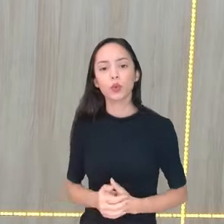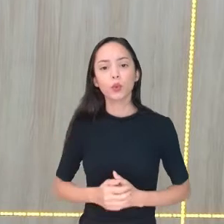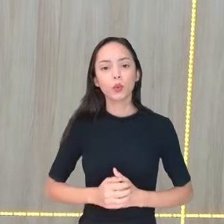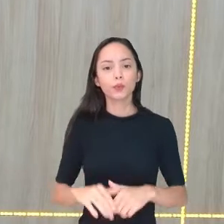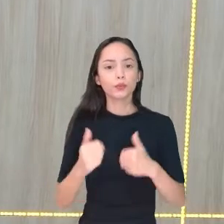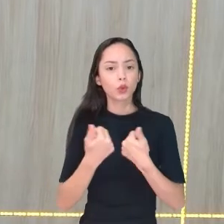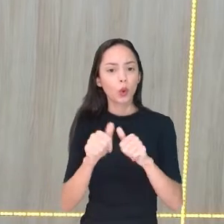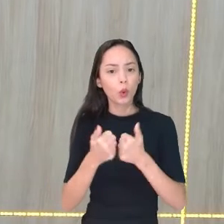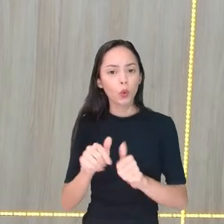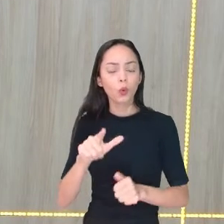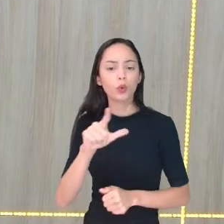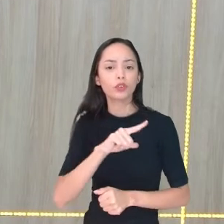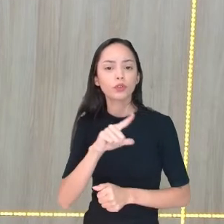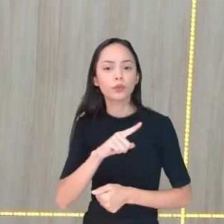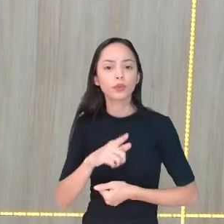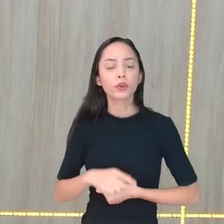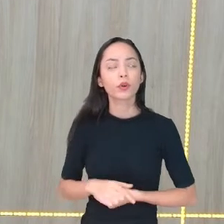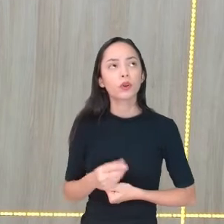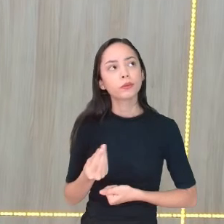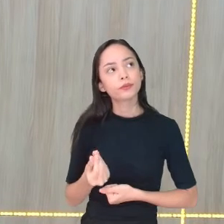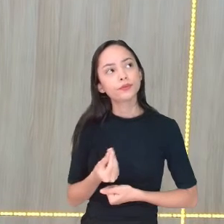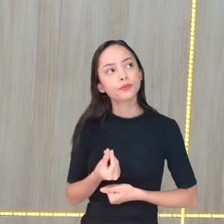que tenha,